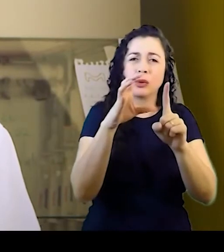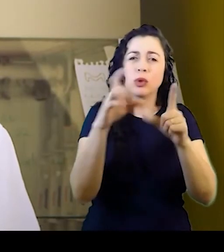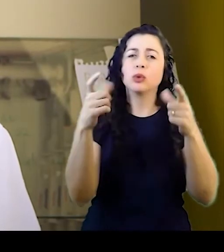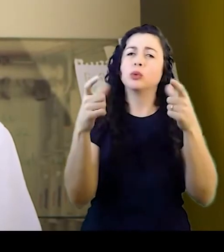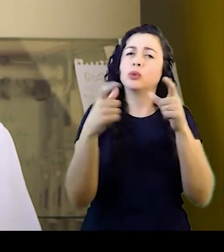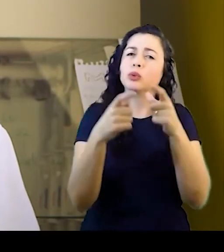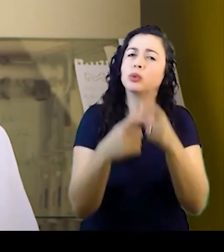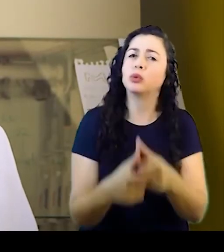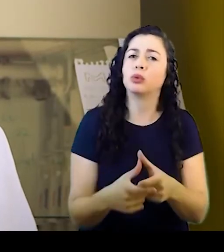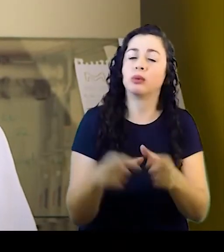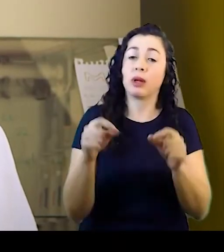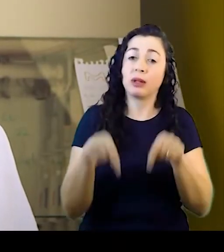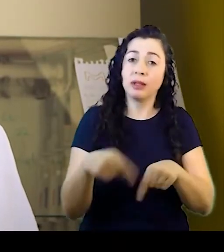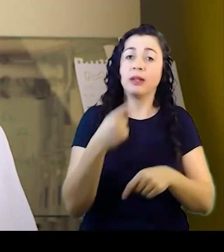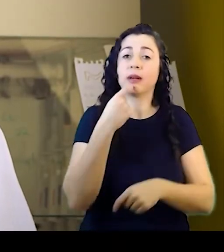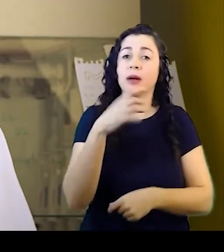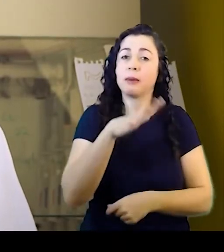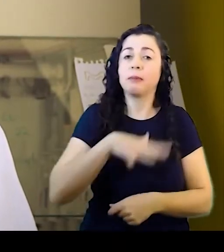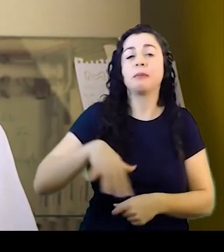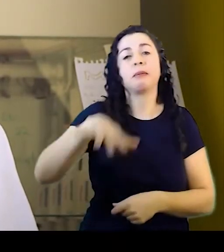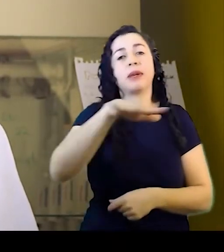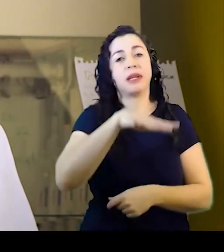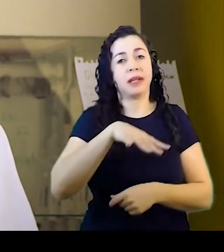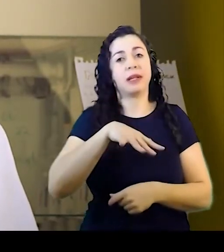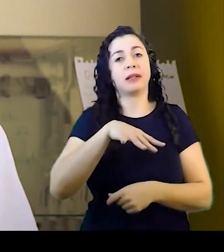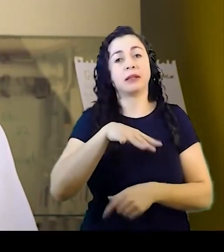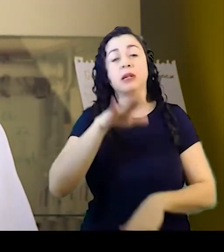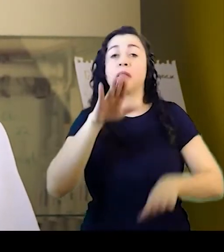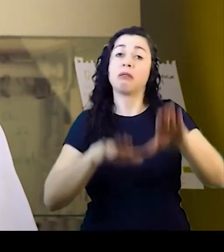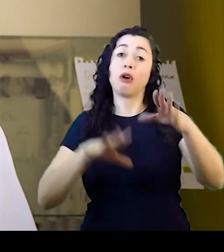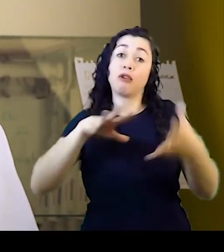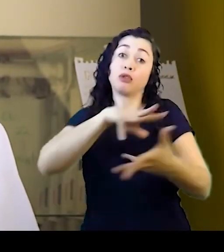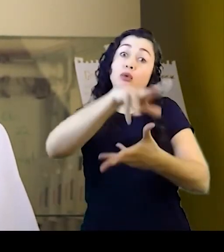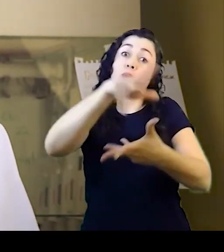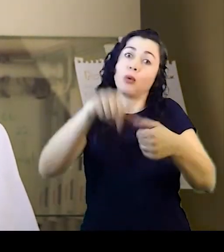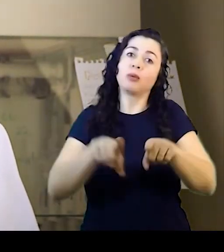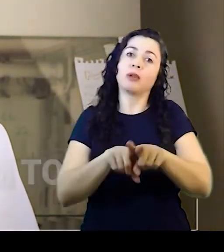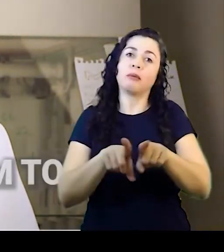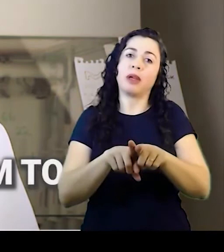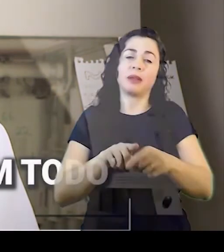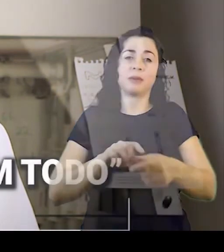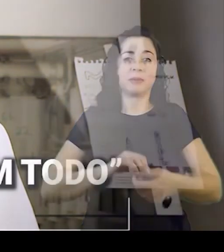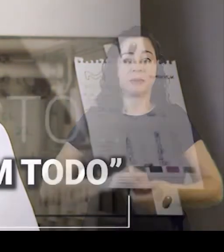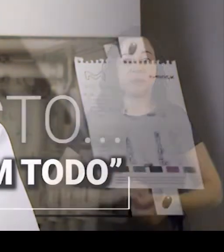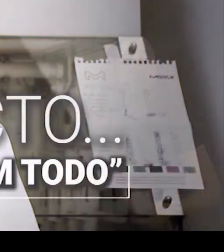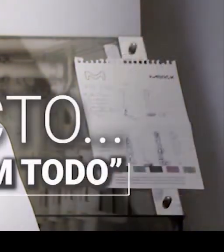né, aqui na nossa região, né, e talvez no globo como um todo.